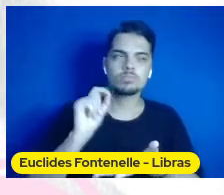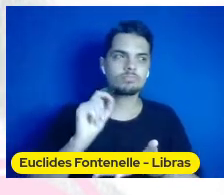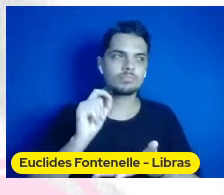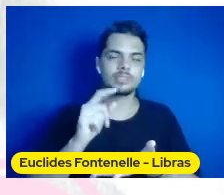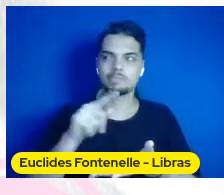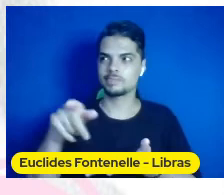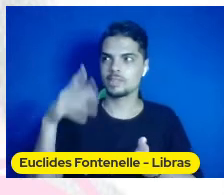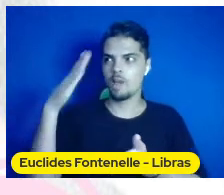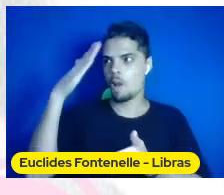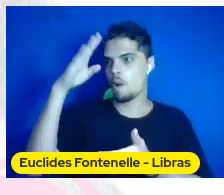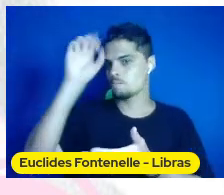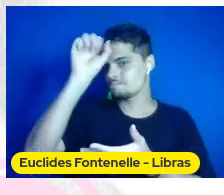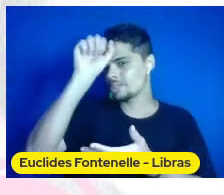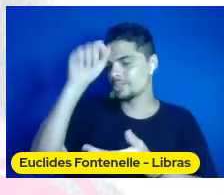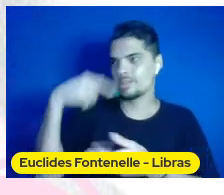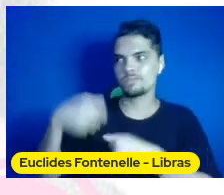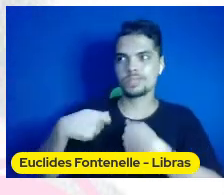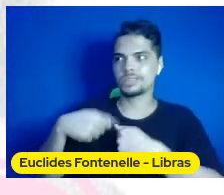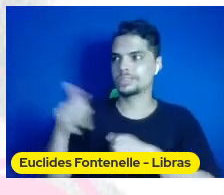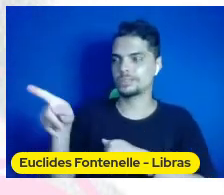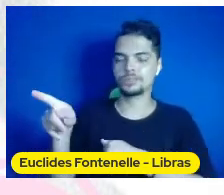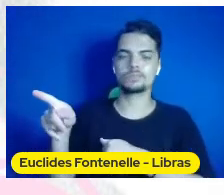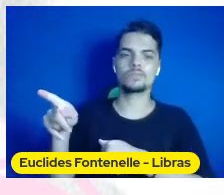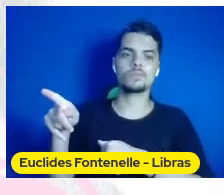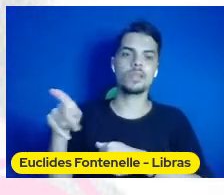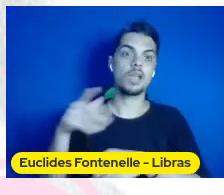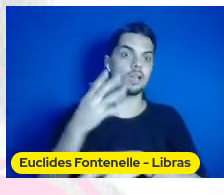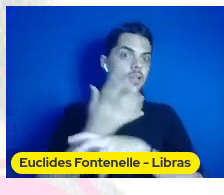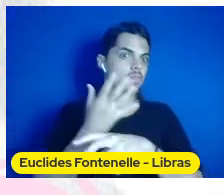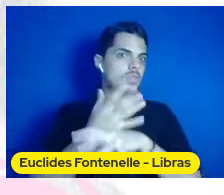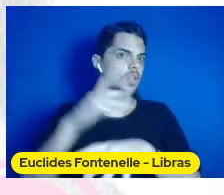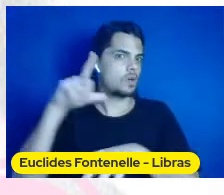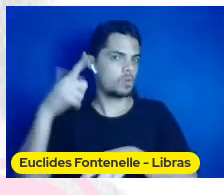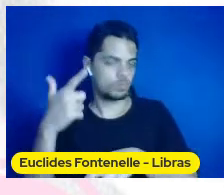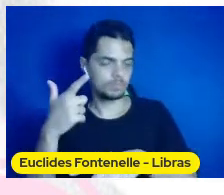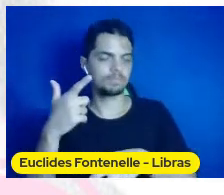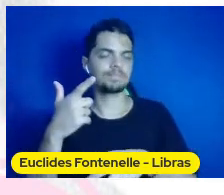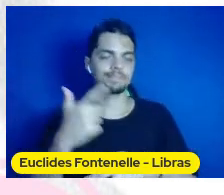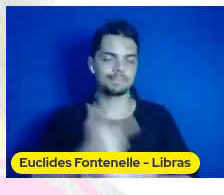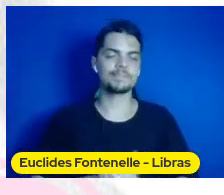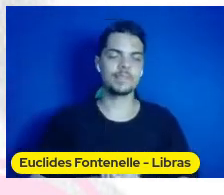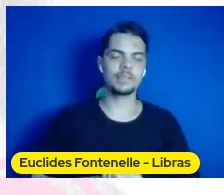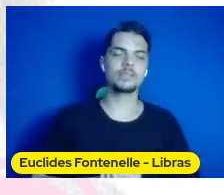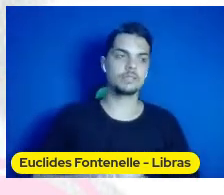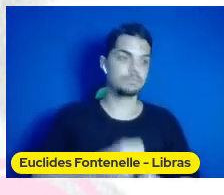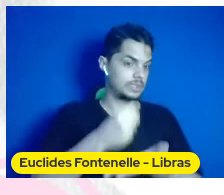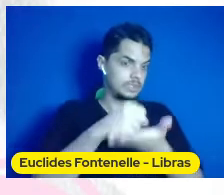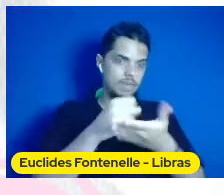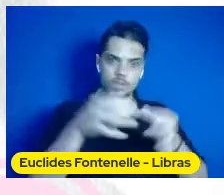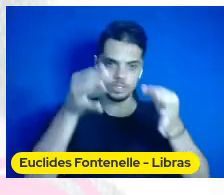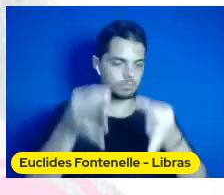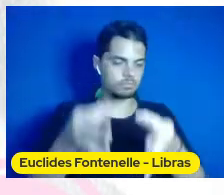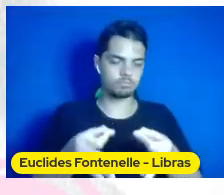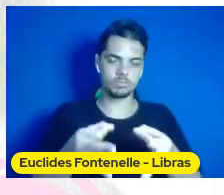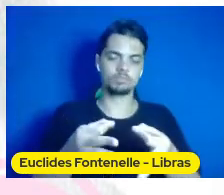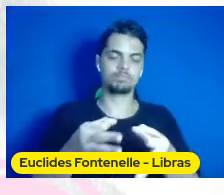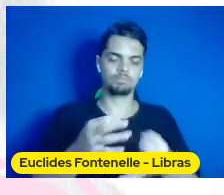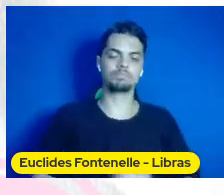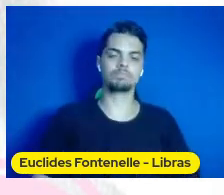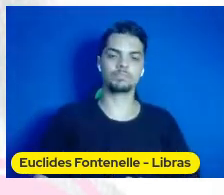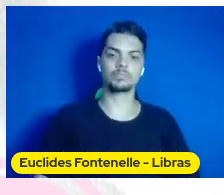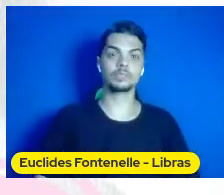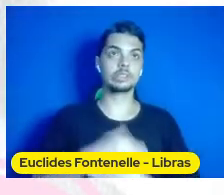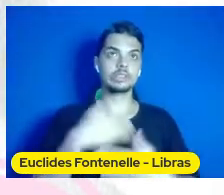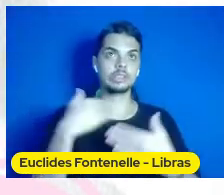criar cenários com mais veracidade. Então, a